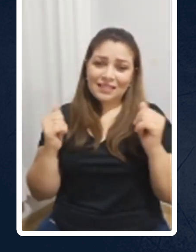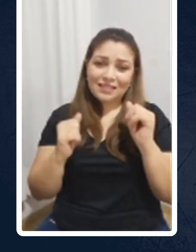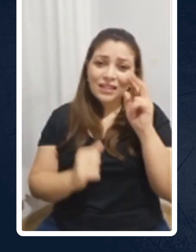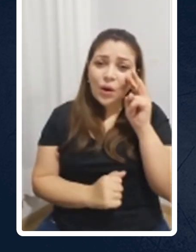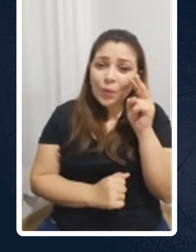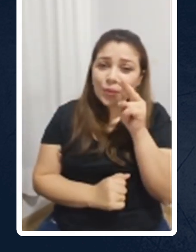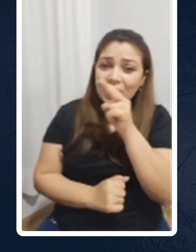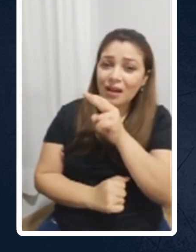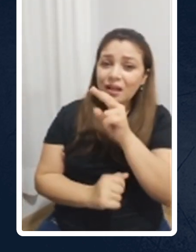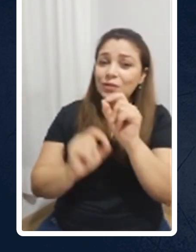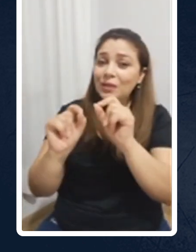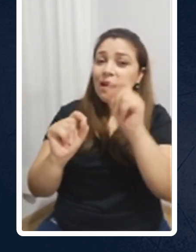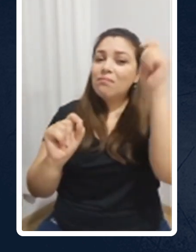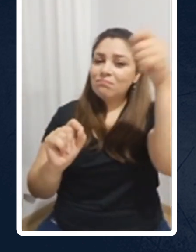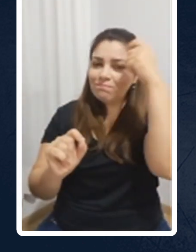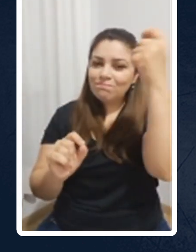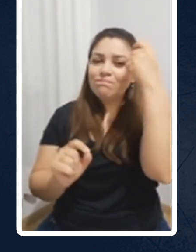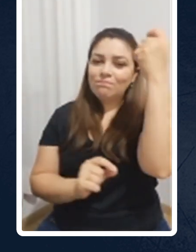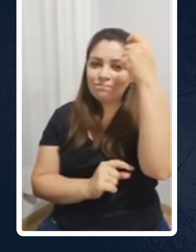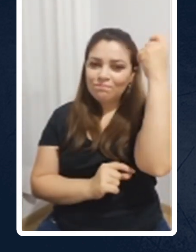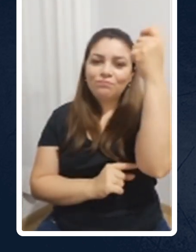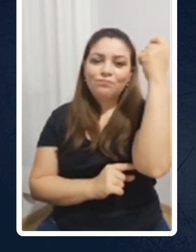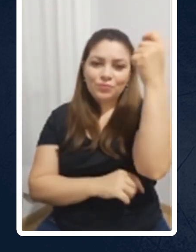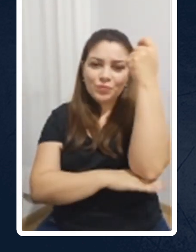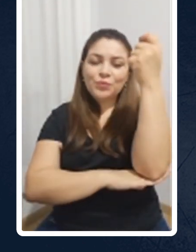dos pampas gaúchos.